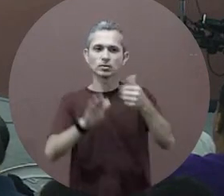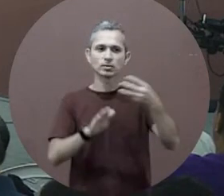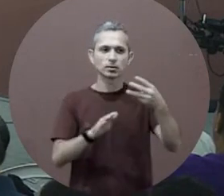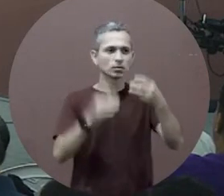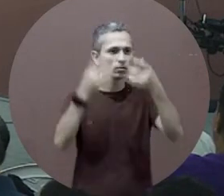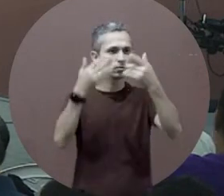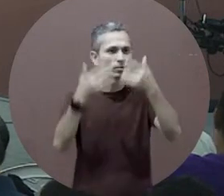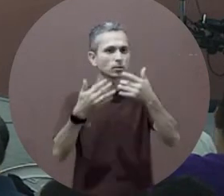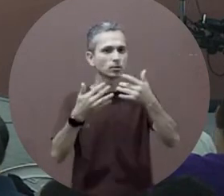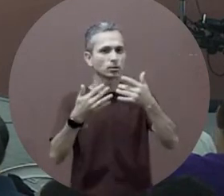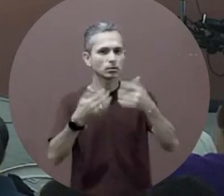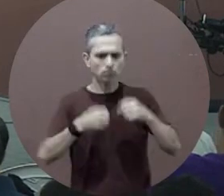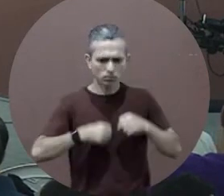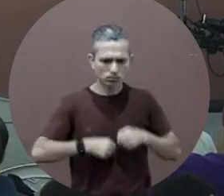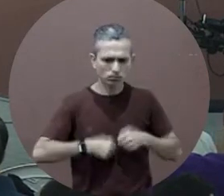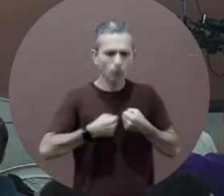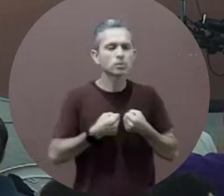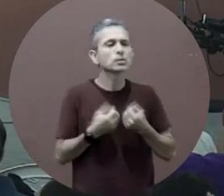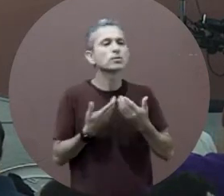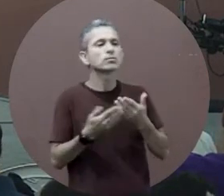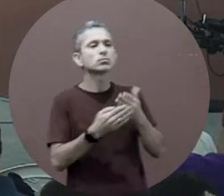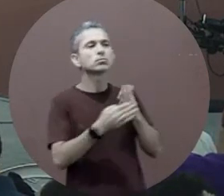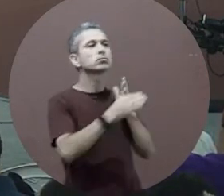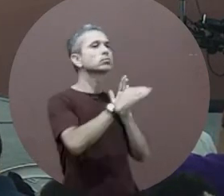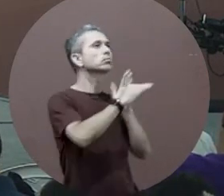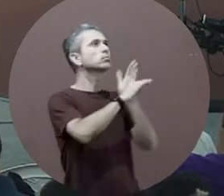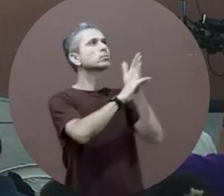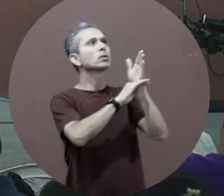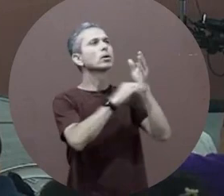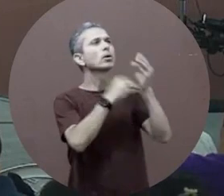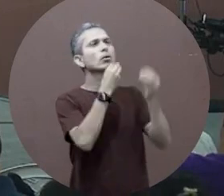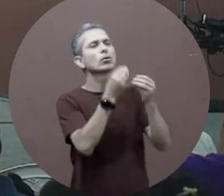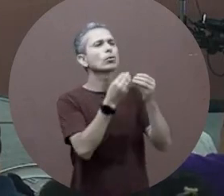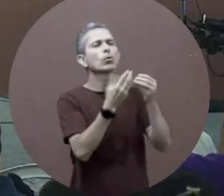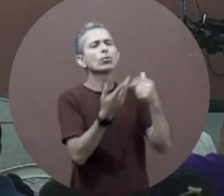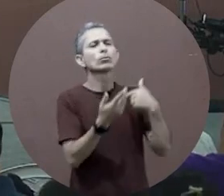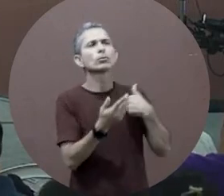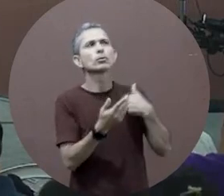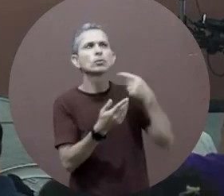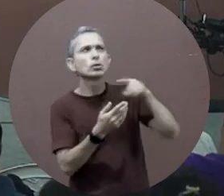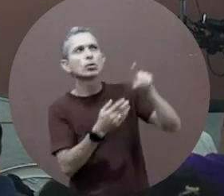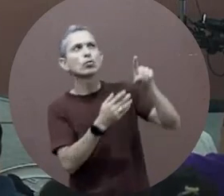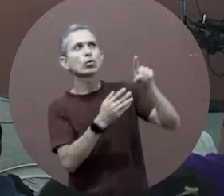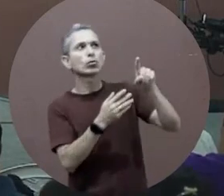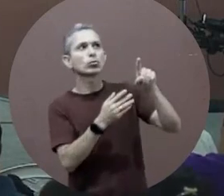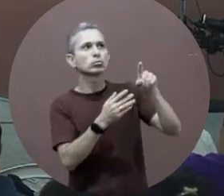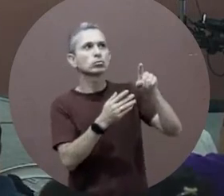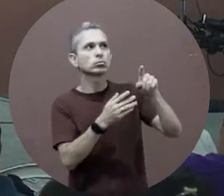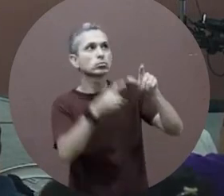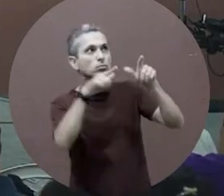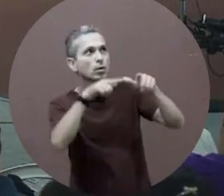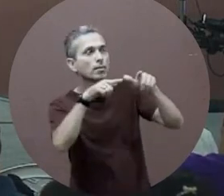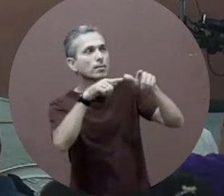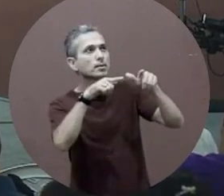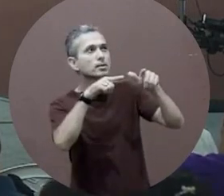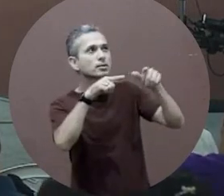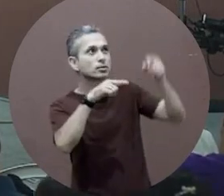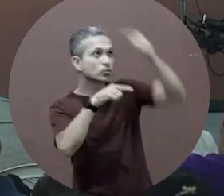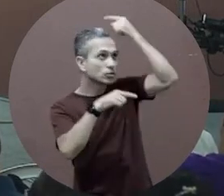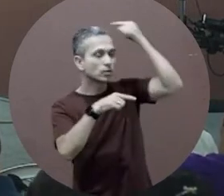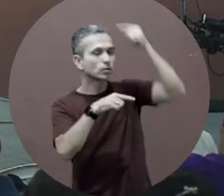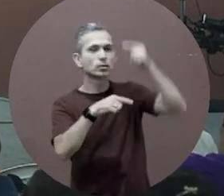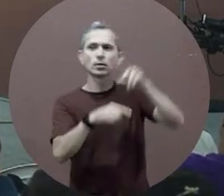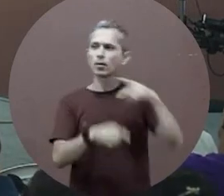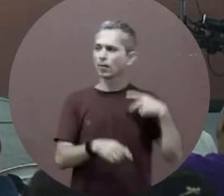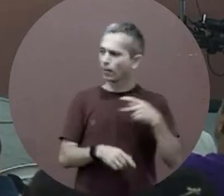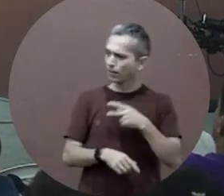nós um comportamento. E aí você diz, como é que eu entro no Santo dos Santos? Me diga o endereço que eu vou lá. Pastor, me diga o endereço que eu vou lá e